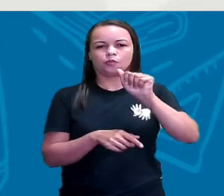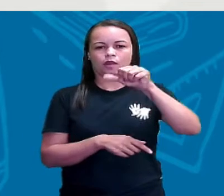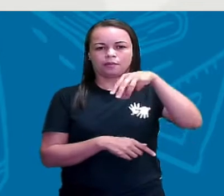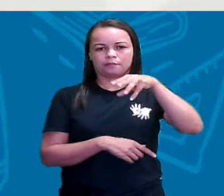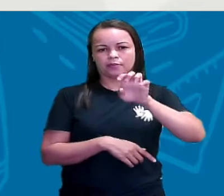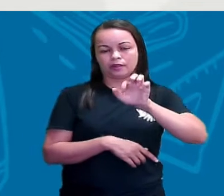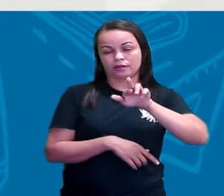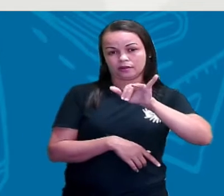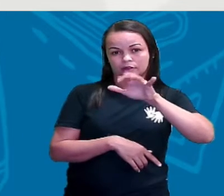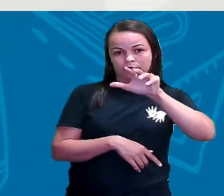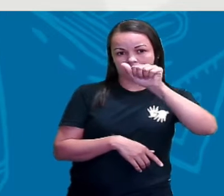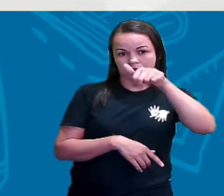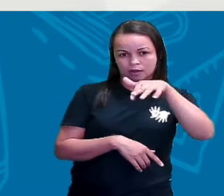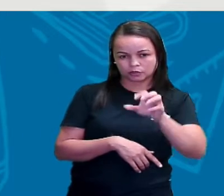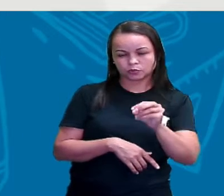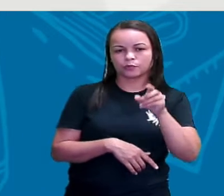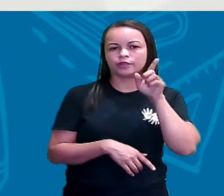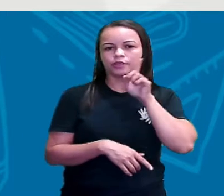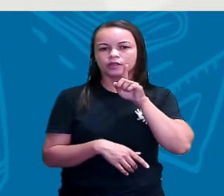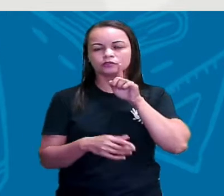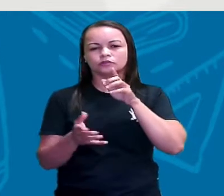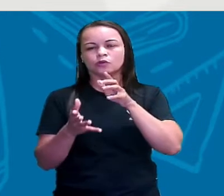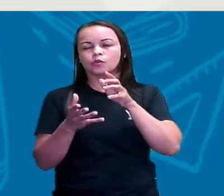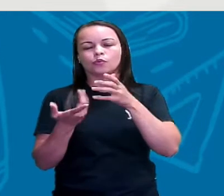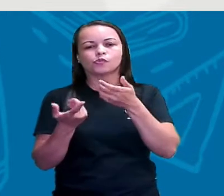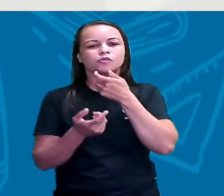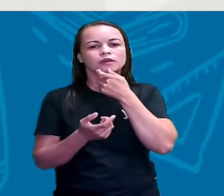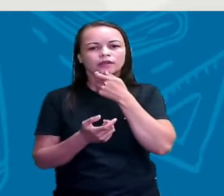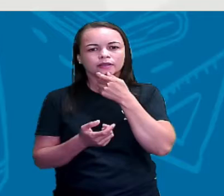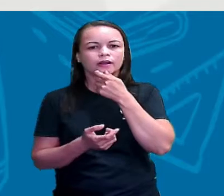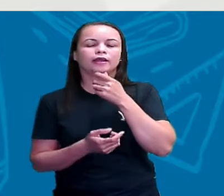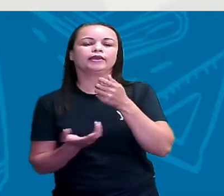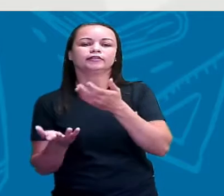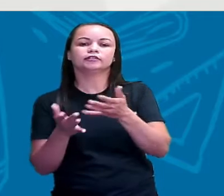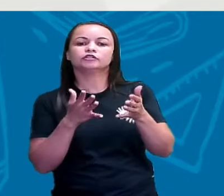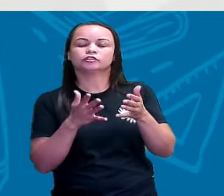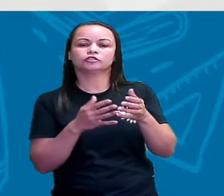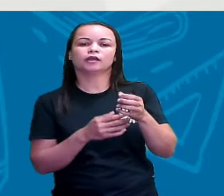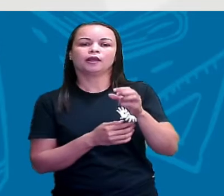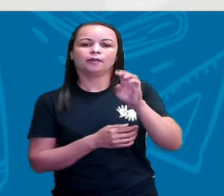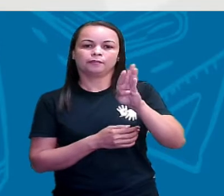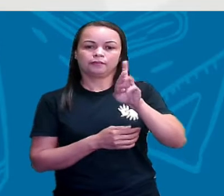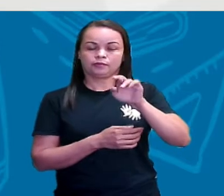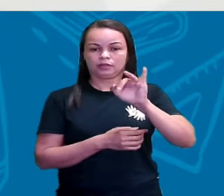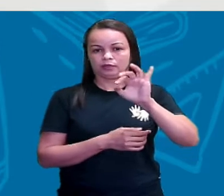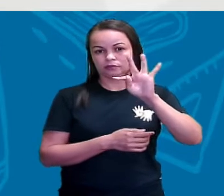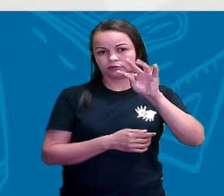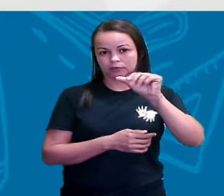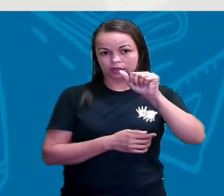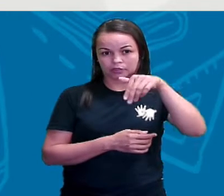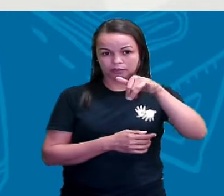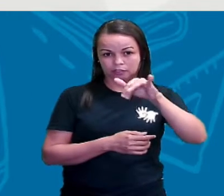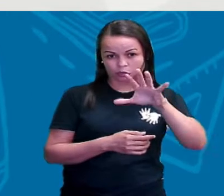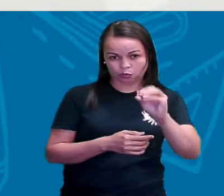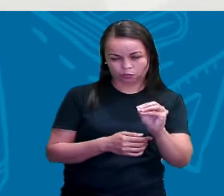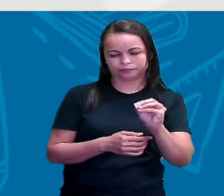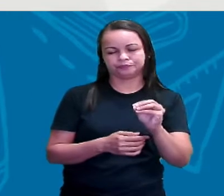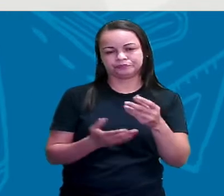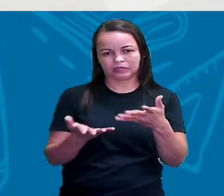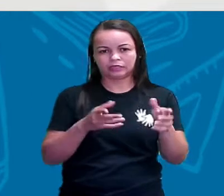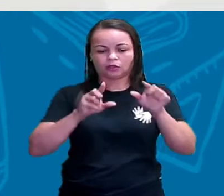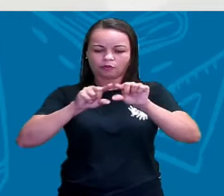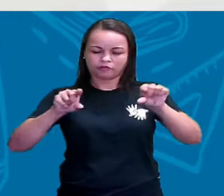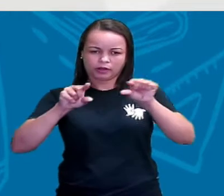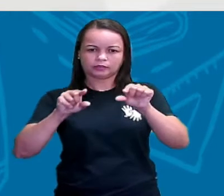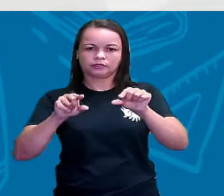dobro de L, tá? Pronúncia é a mesma. I traveled to Brazil last year. Eu viajei para o Brasil ano